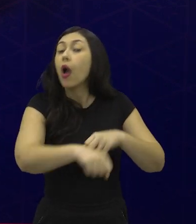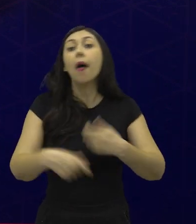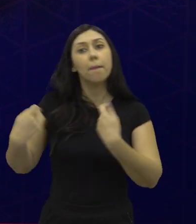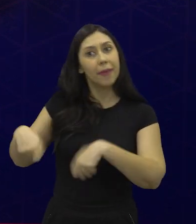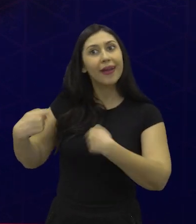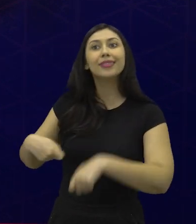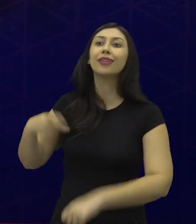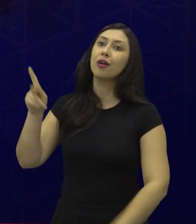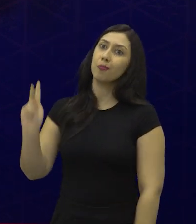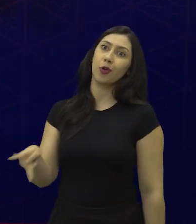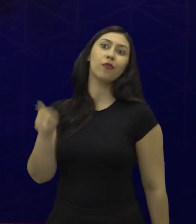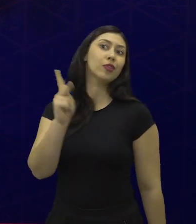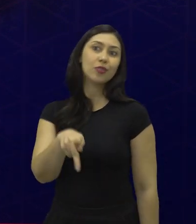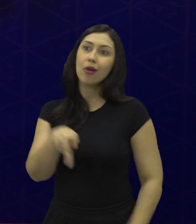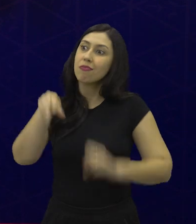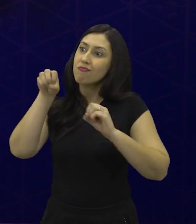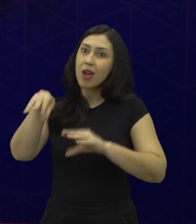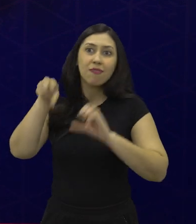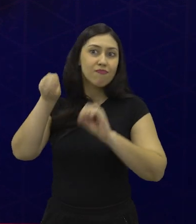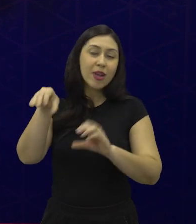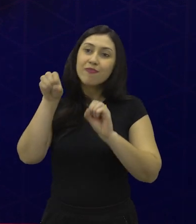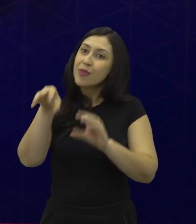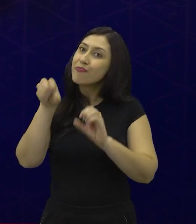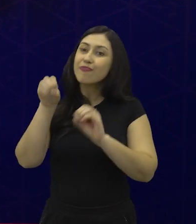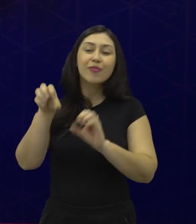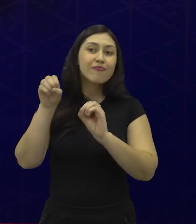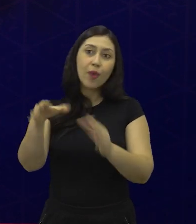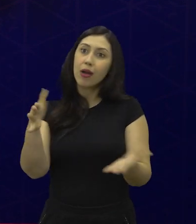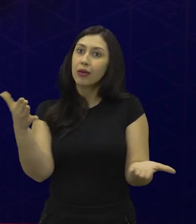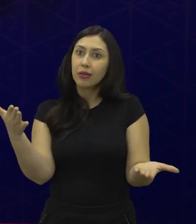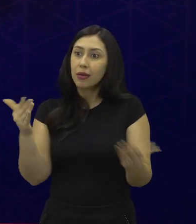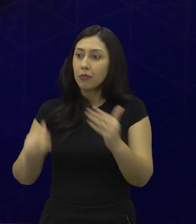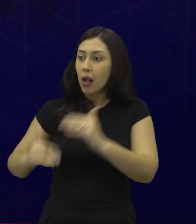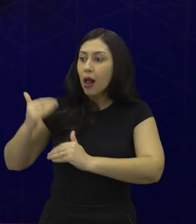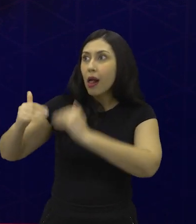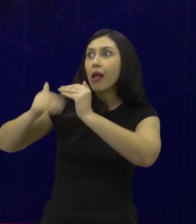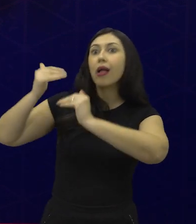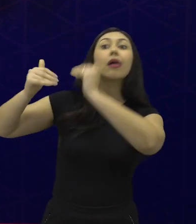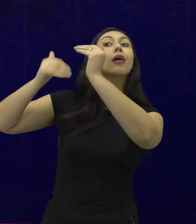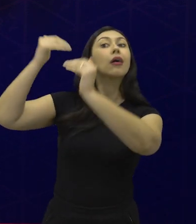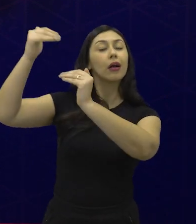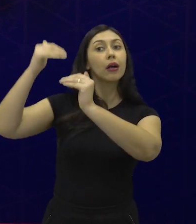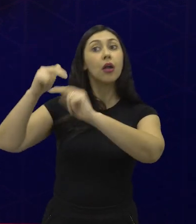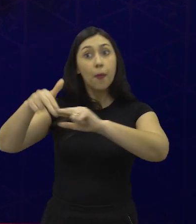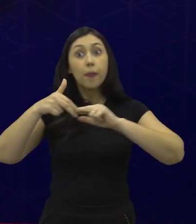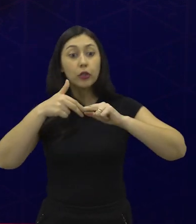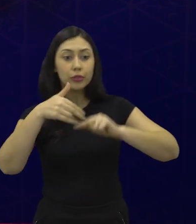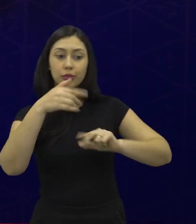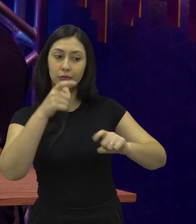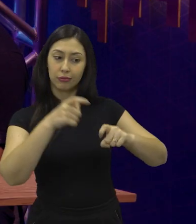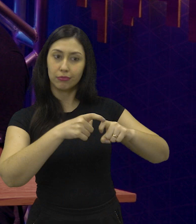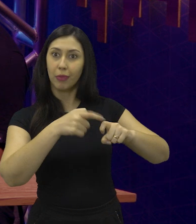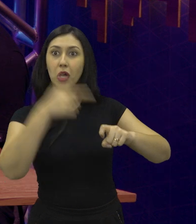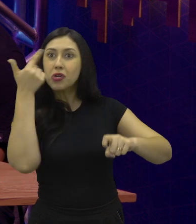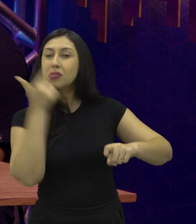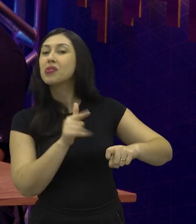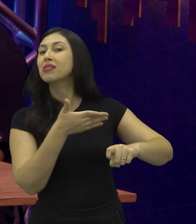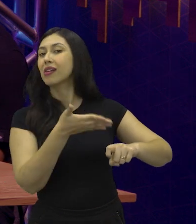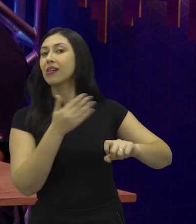do ensino fundamental, do ensino médio e os professores da faculdade, ele não seria aquilo que ele é. Uhum.